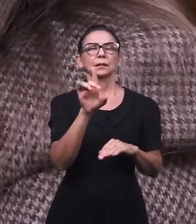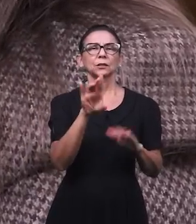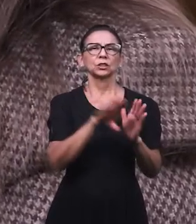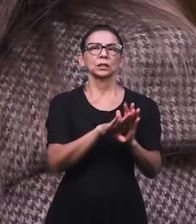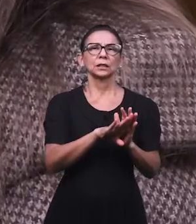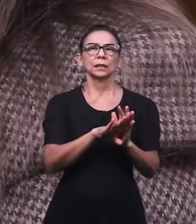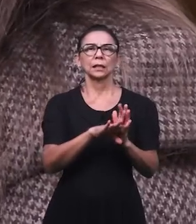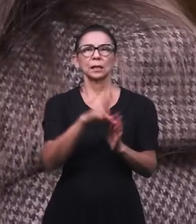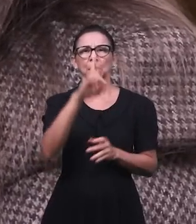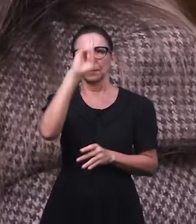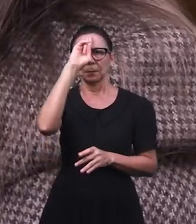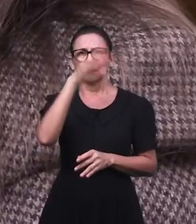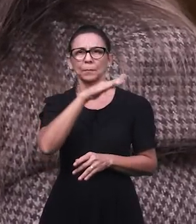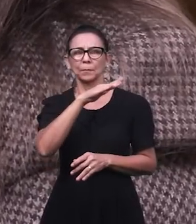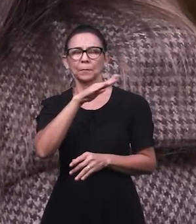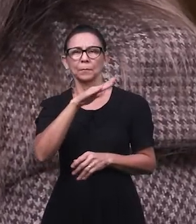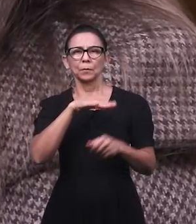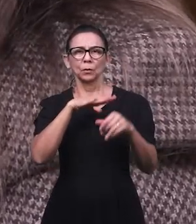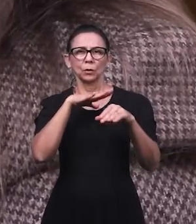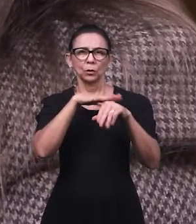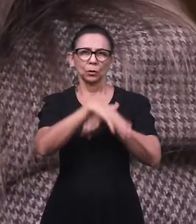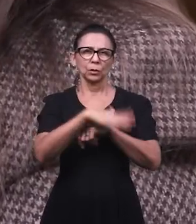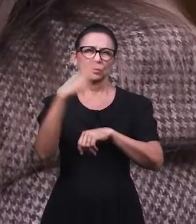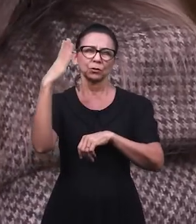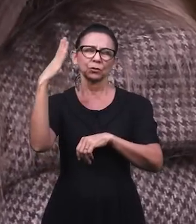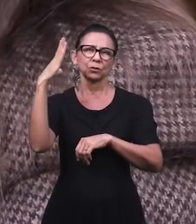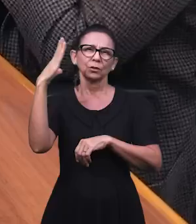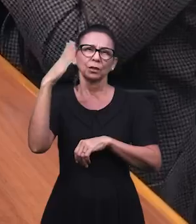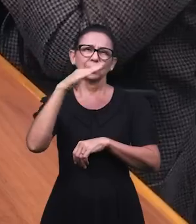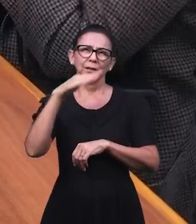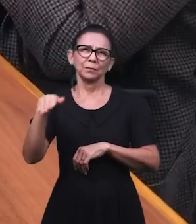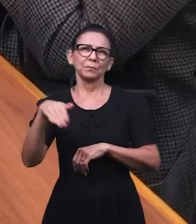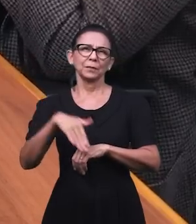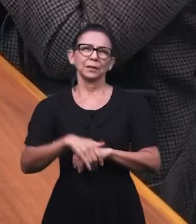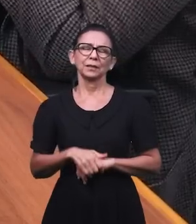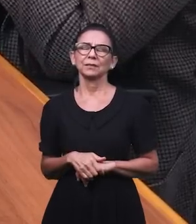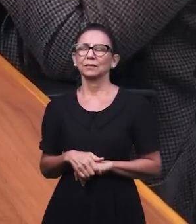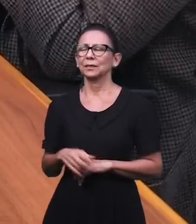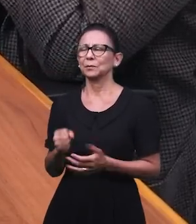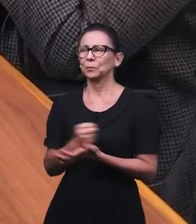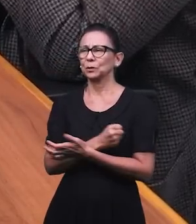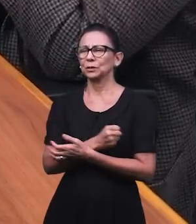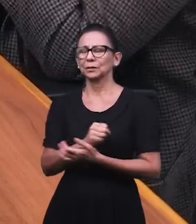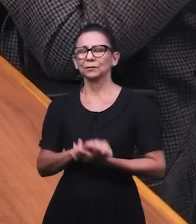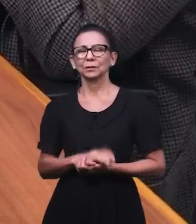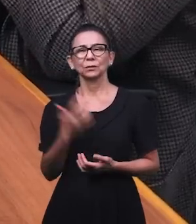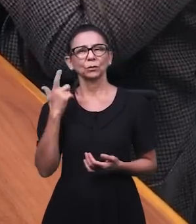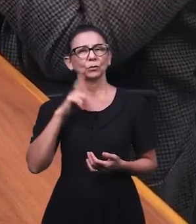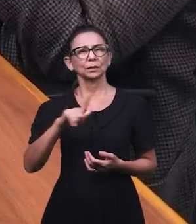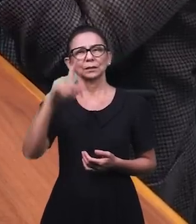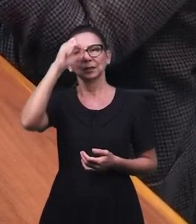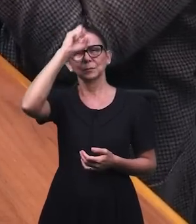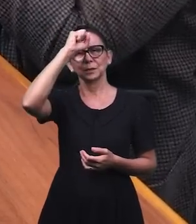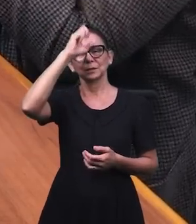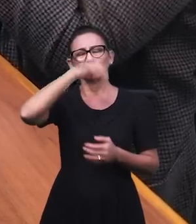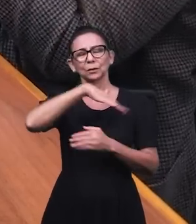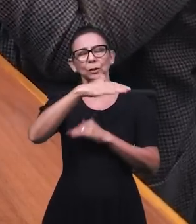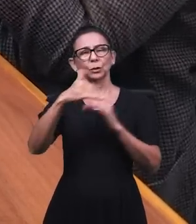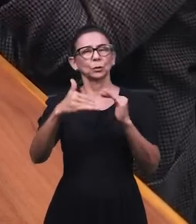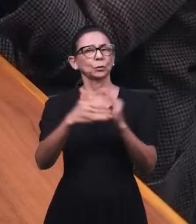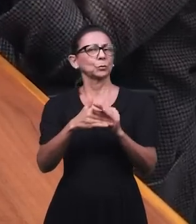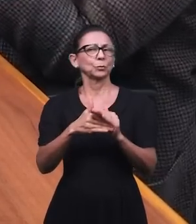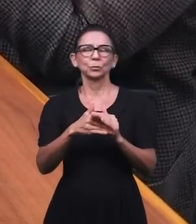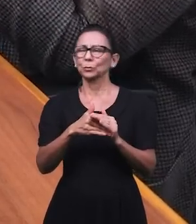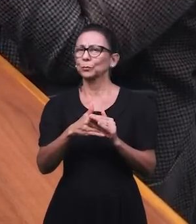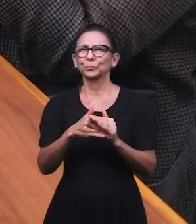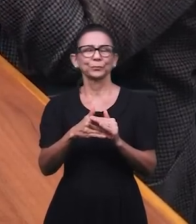tava muito triste, porque cansada também, porque eu tava vendo que não ia render, eu não ia conseguir aprender tudo que eu tinha que aprender,